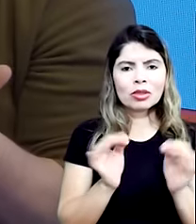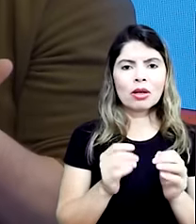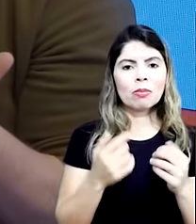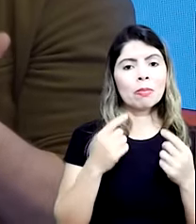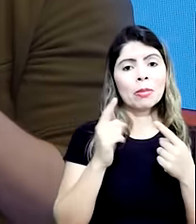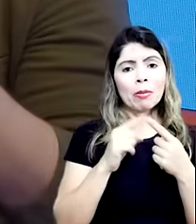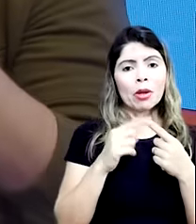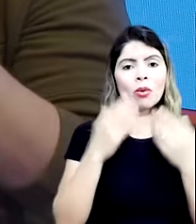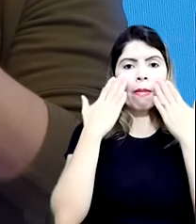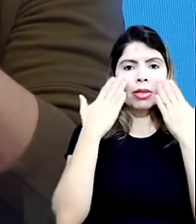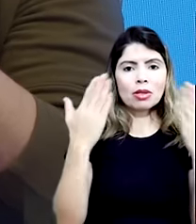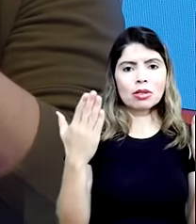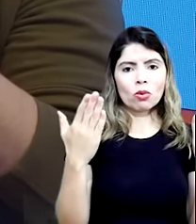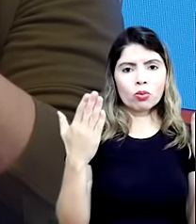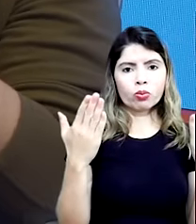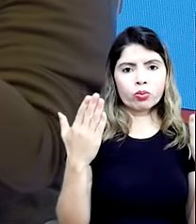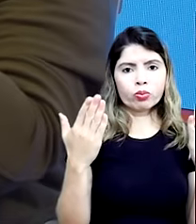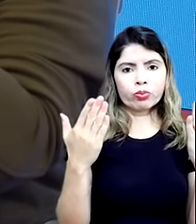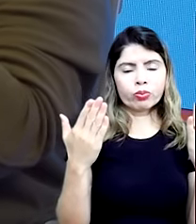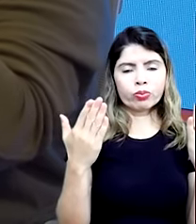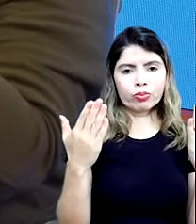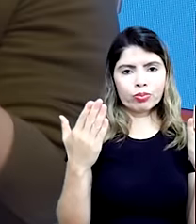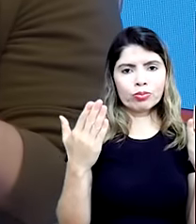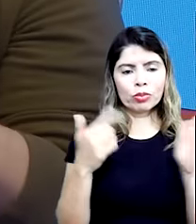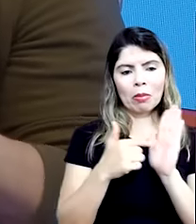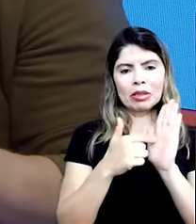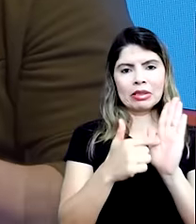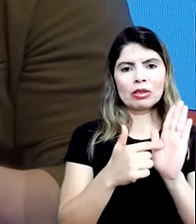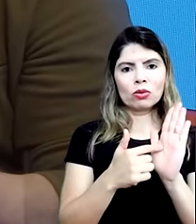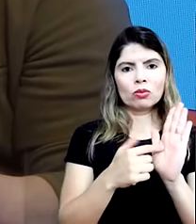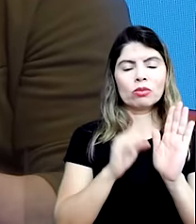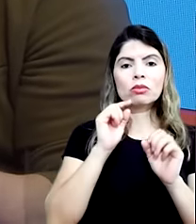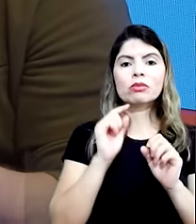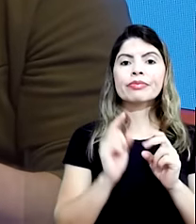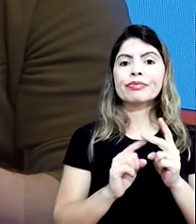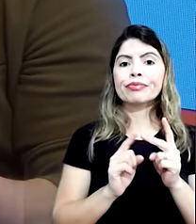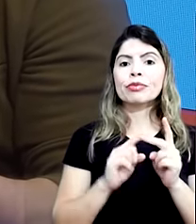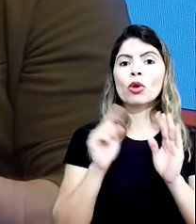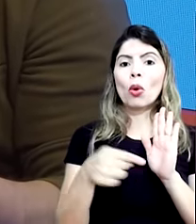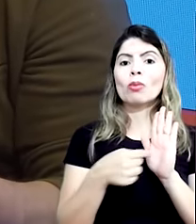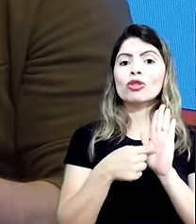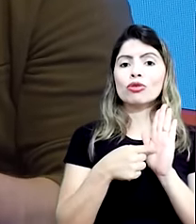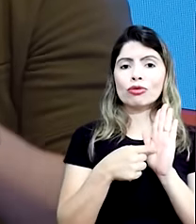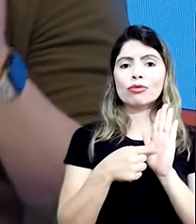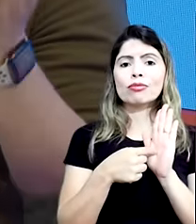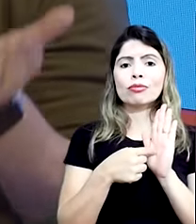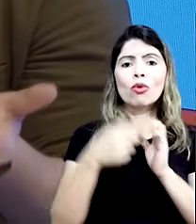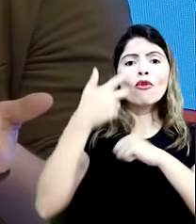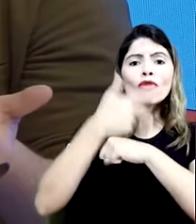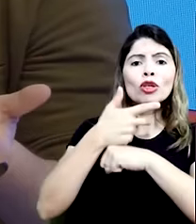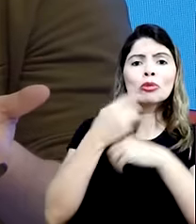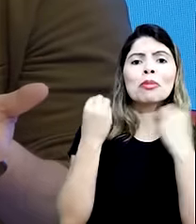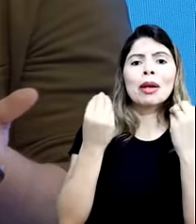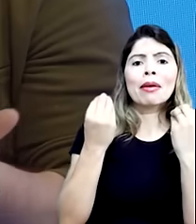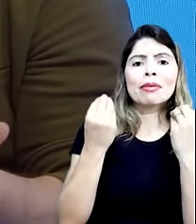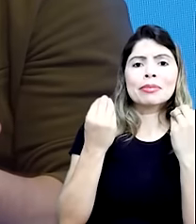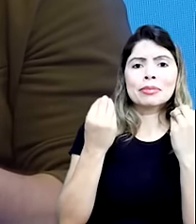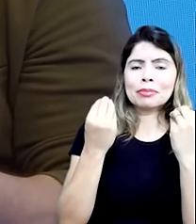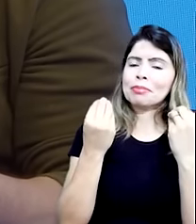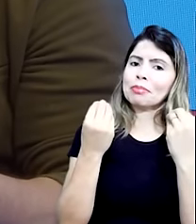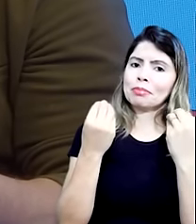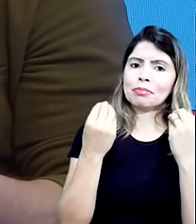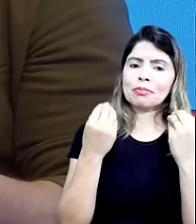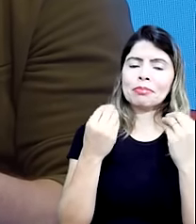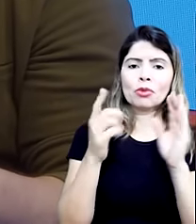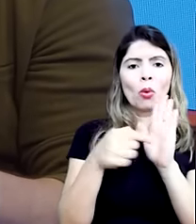apresentação né a a o objetivo pelo qual o vídeo tá sendo gravado então primeiro uma uma apresentação